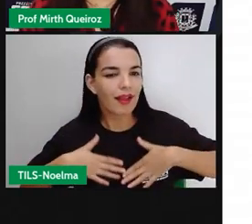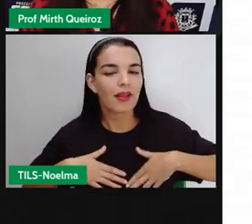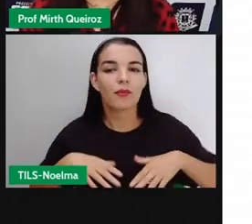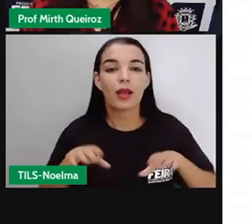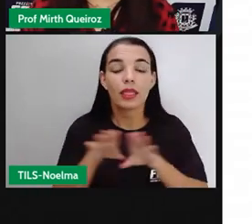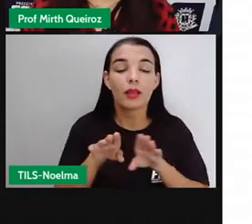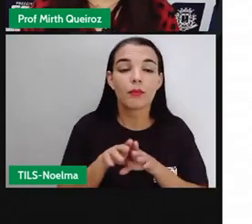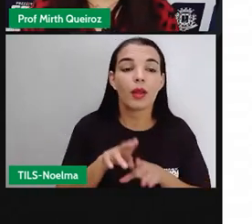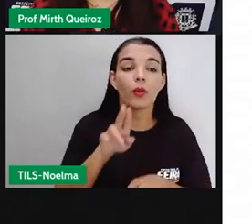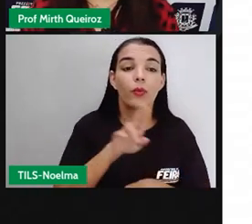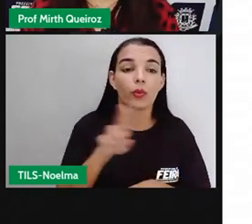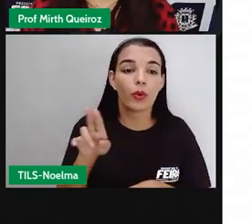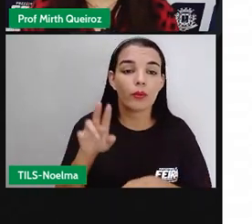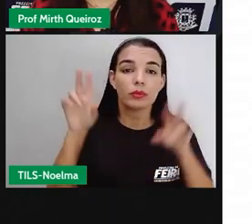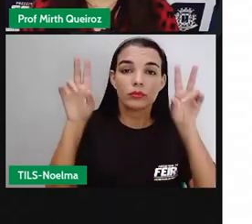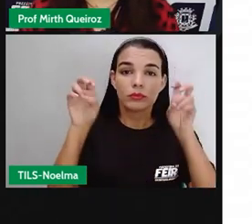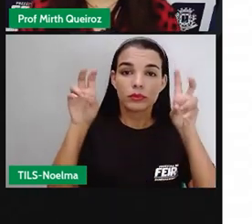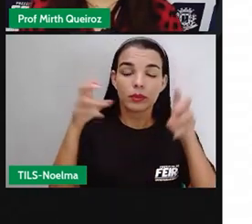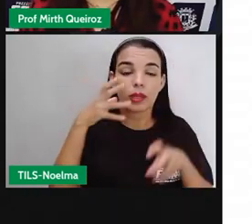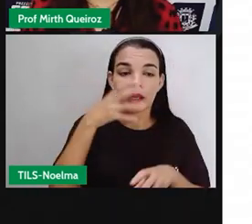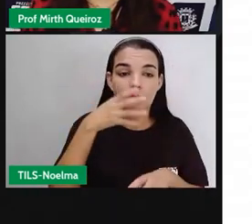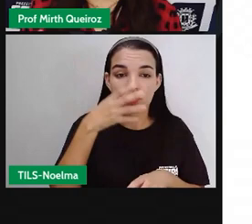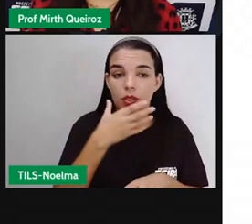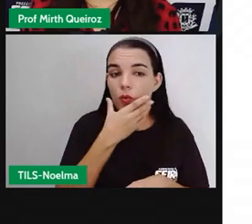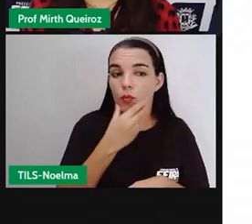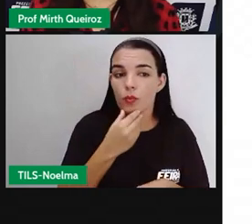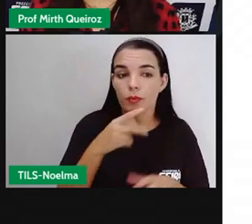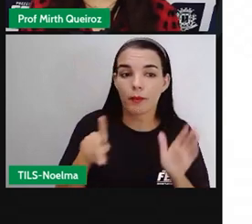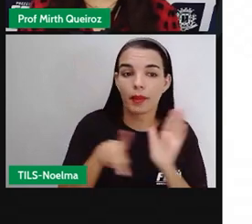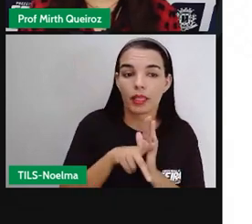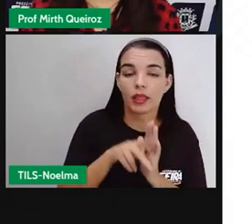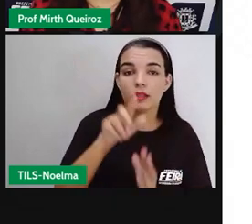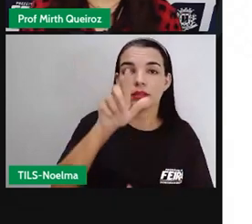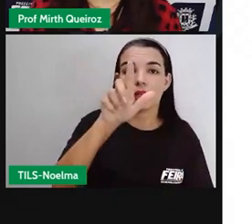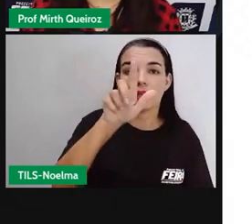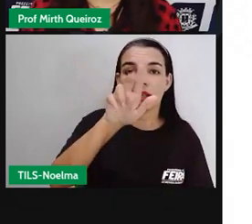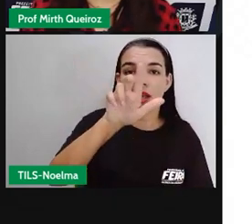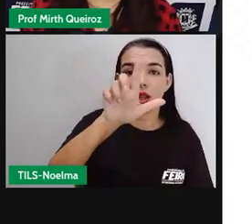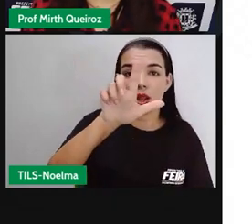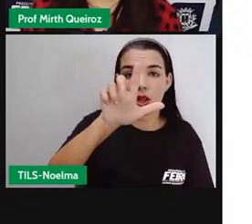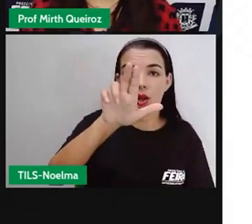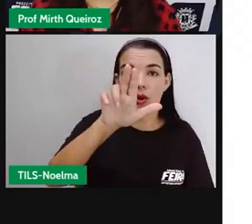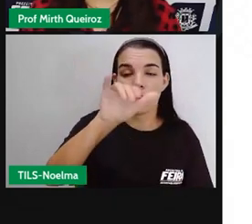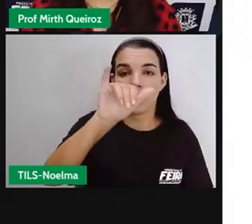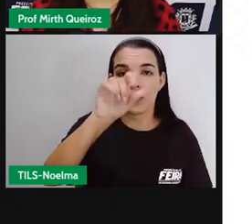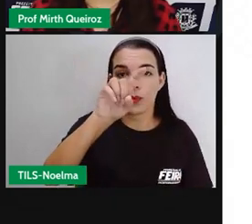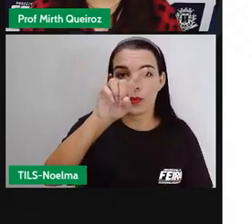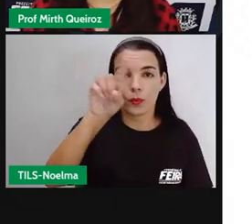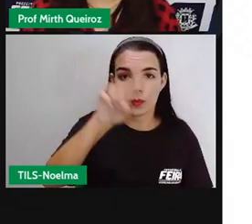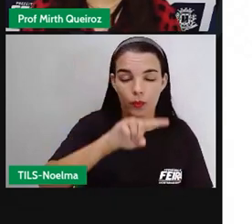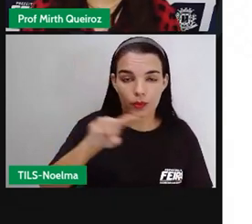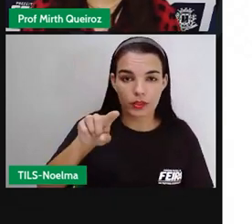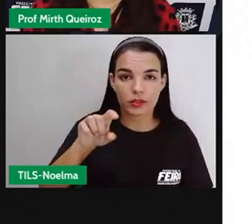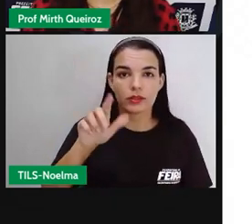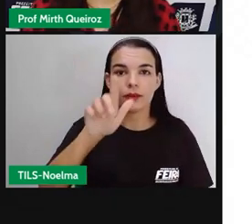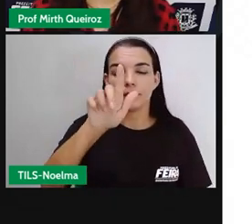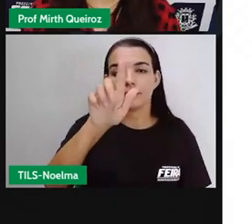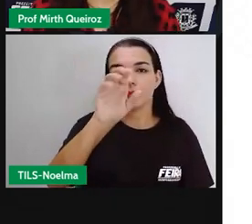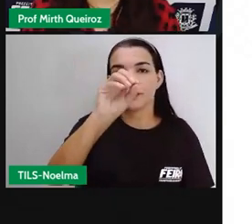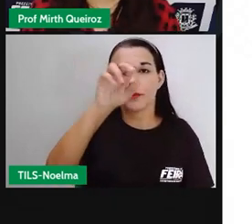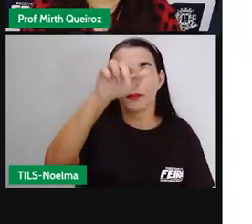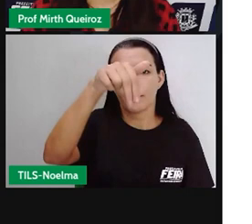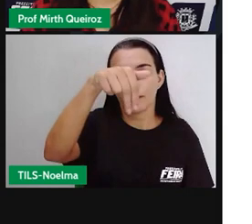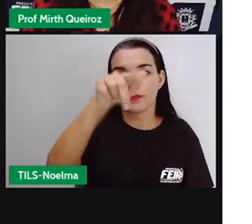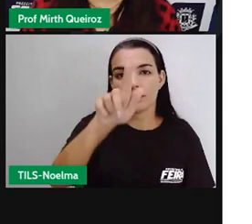Gonzaga. E vocês puderam observar que tanto o xaxado como o xote tem muito a ver aí com o forró, né?